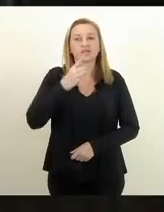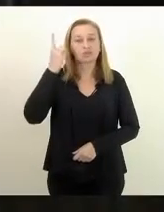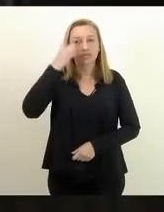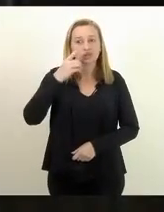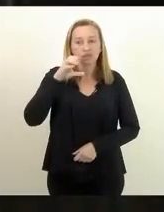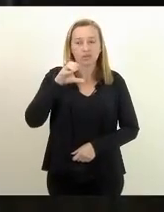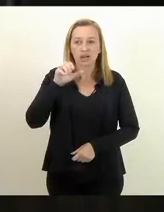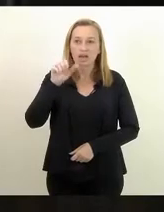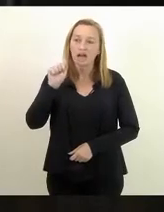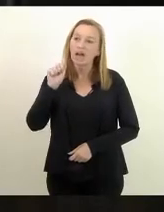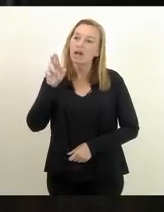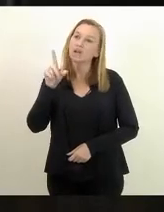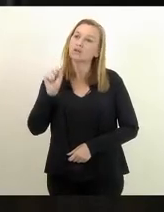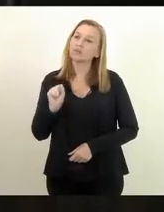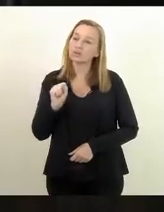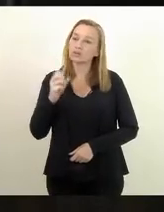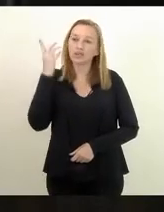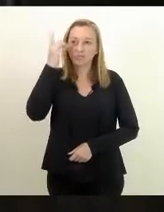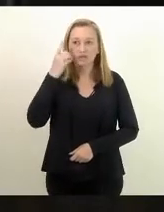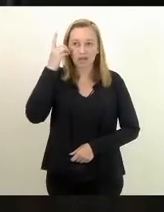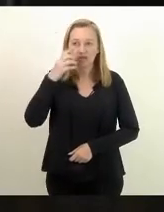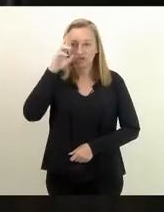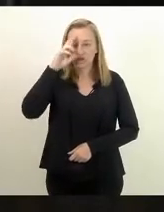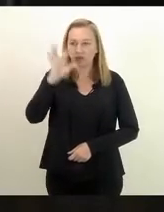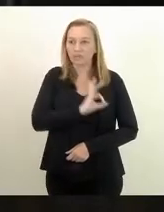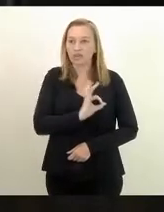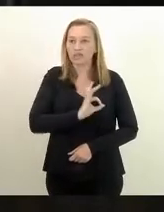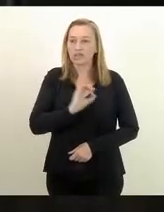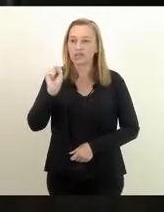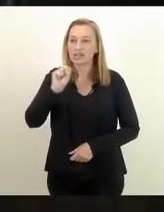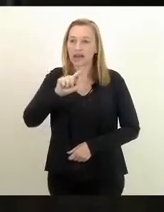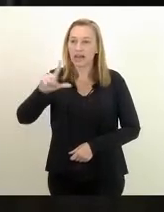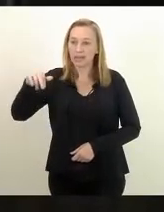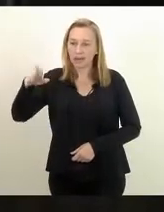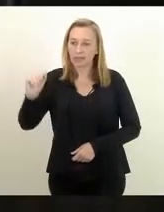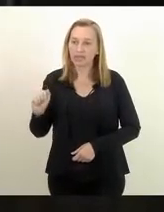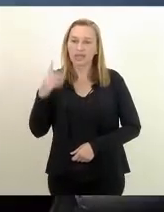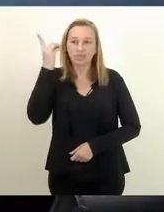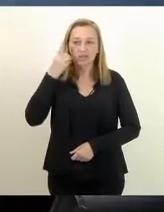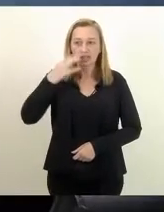Augusto, deputado Coronel Salema, deputada Marta Rocha.